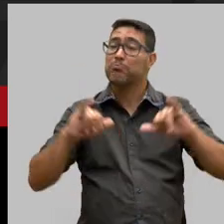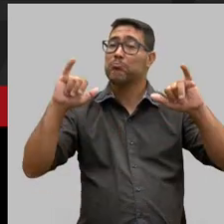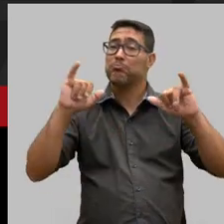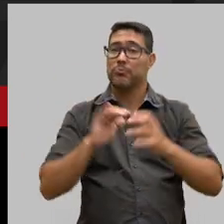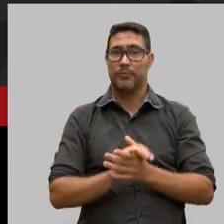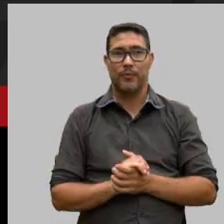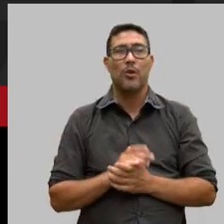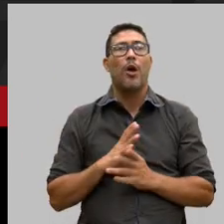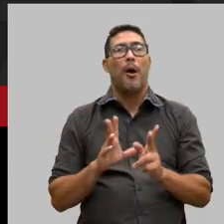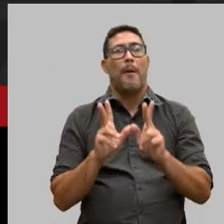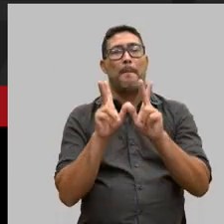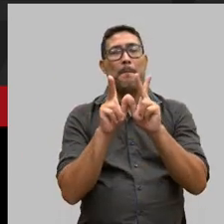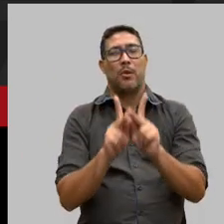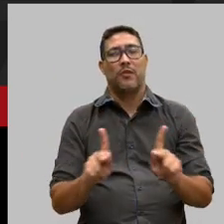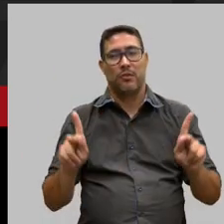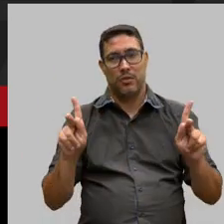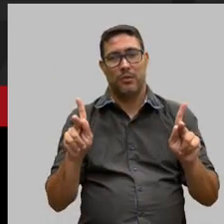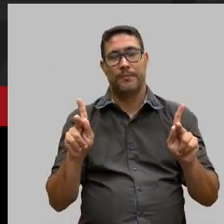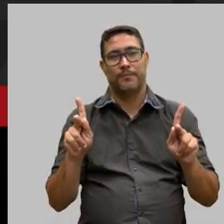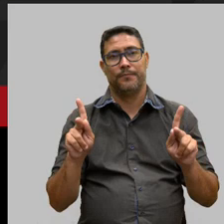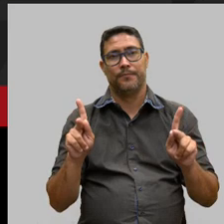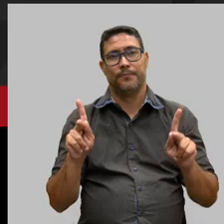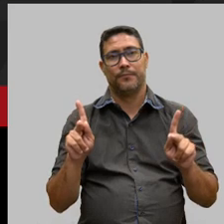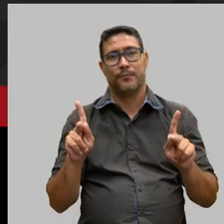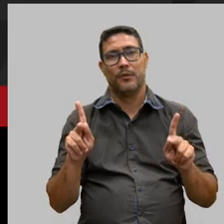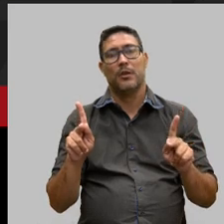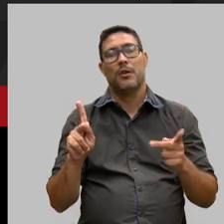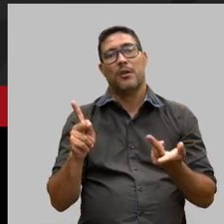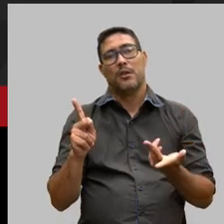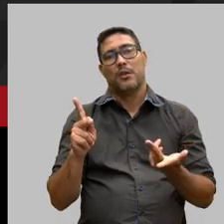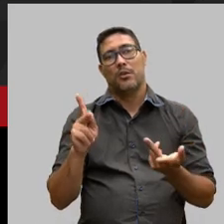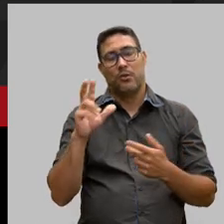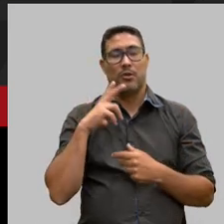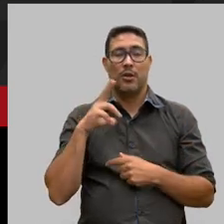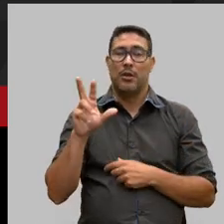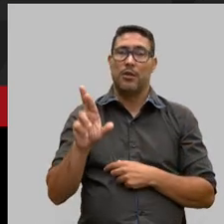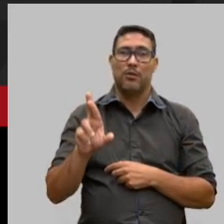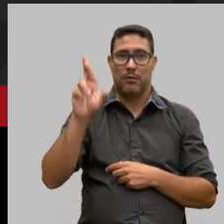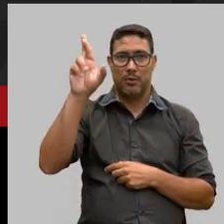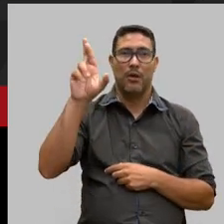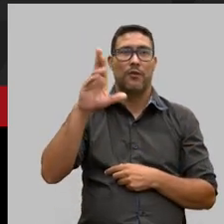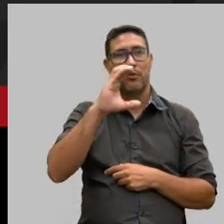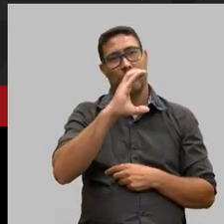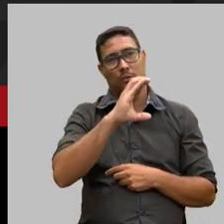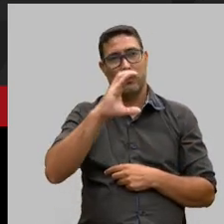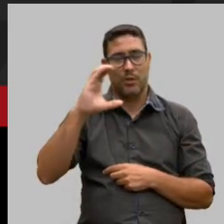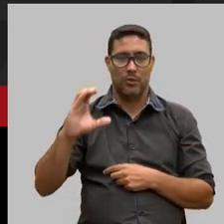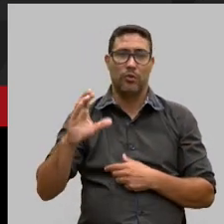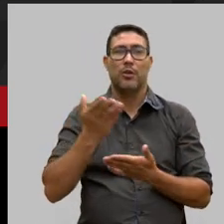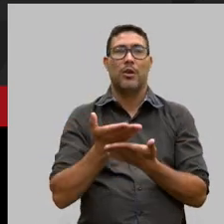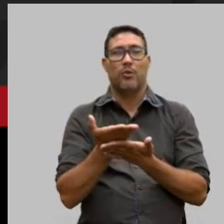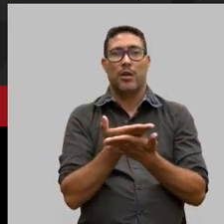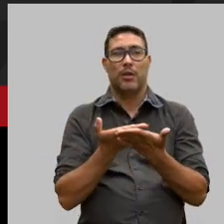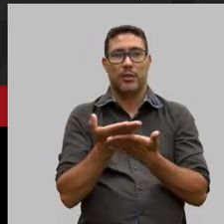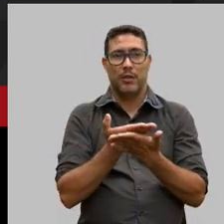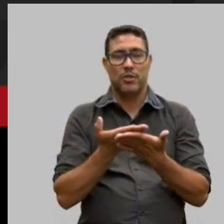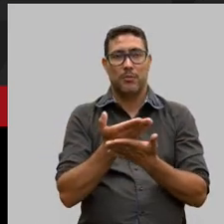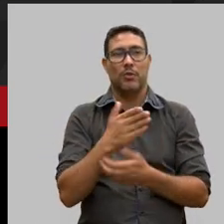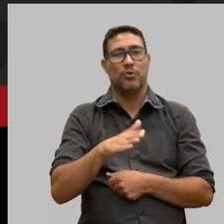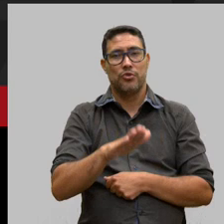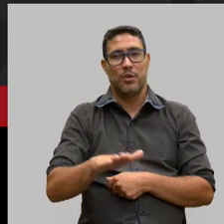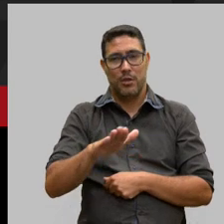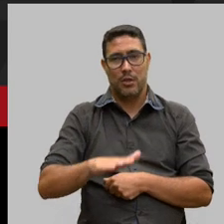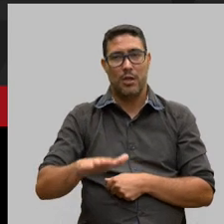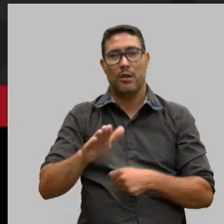eu sou professora da né da Clínica sou responsável coordenadora pelo atendimento das crianças e